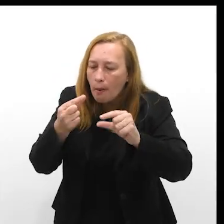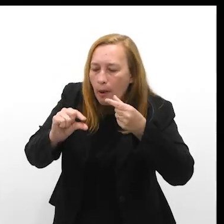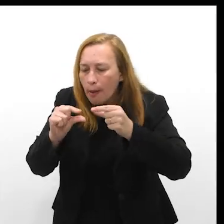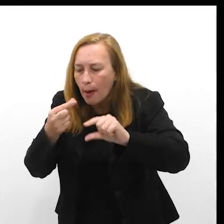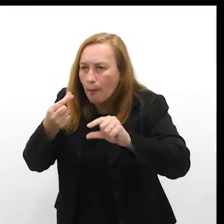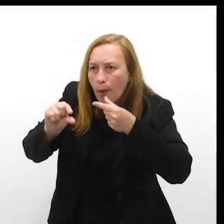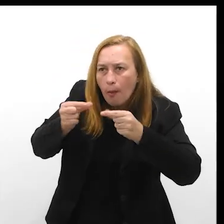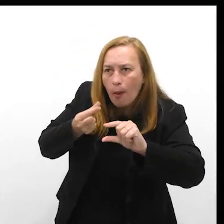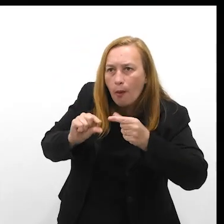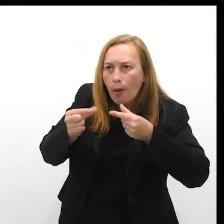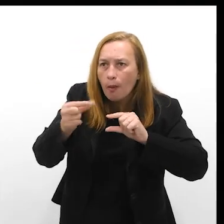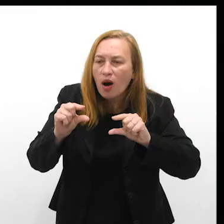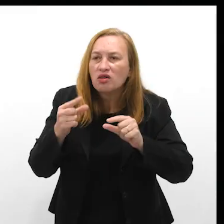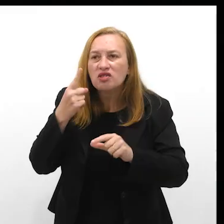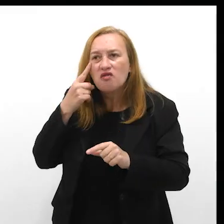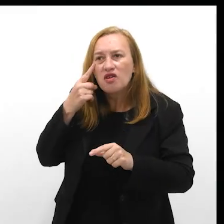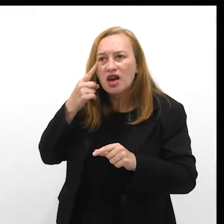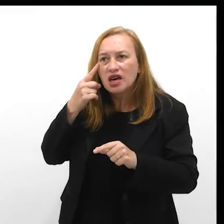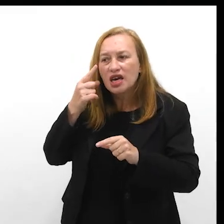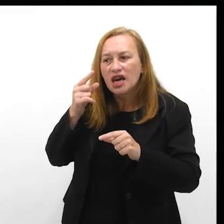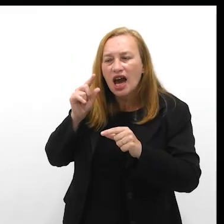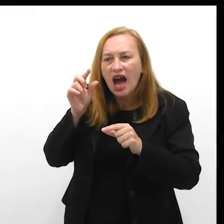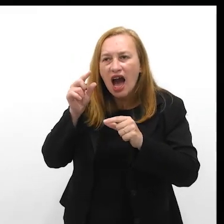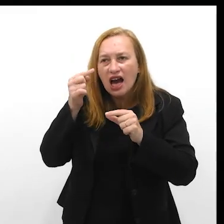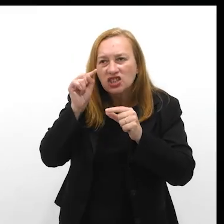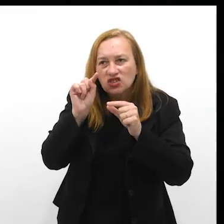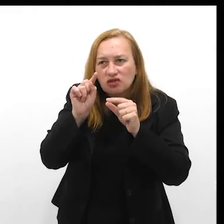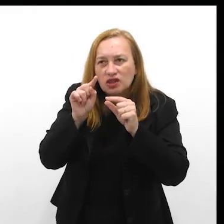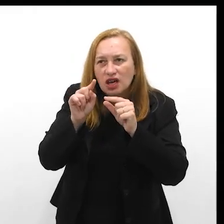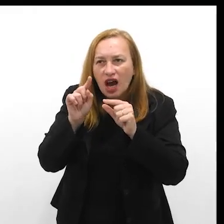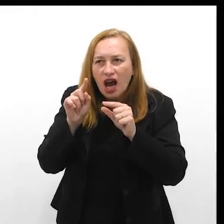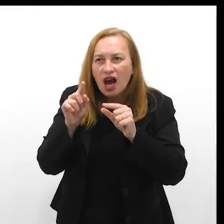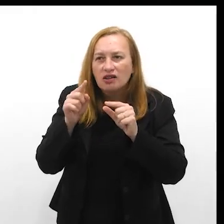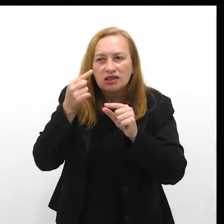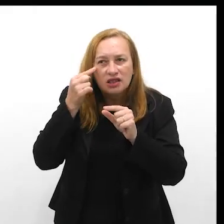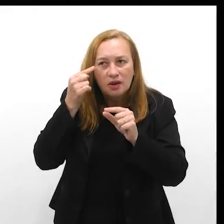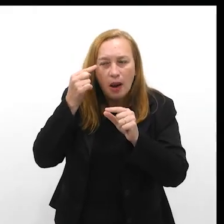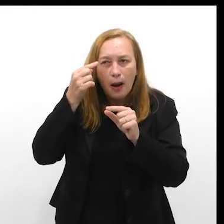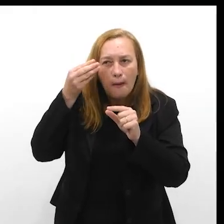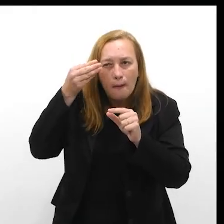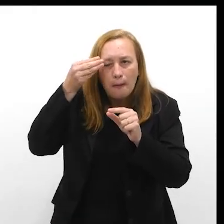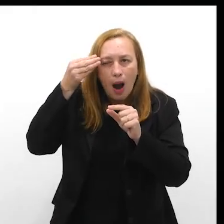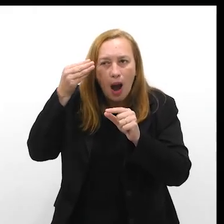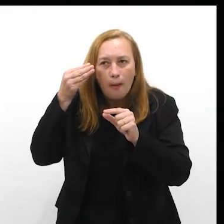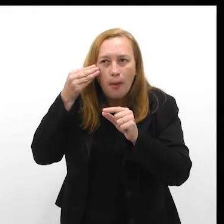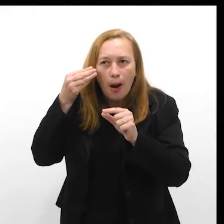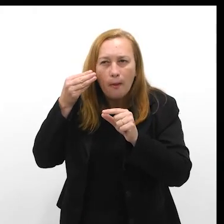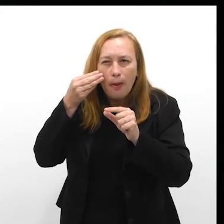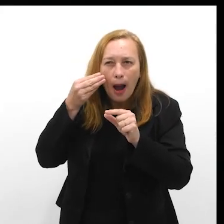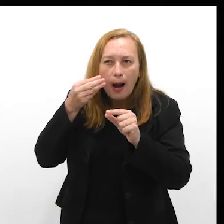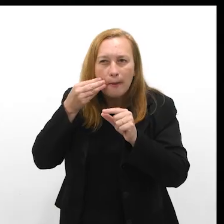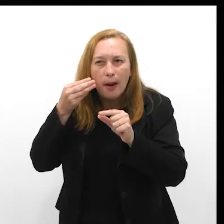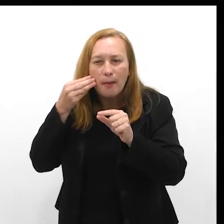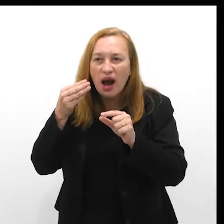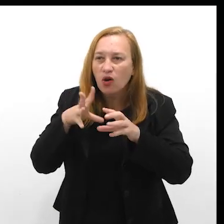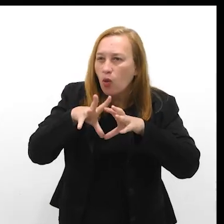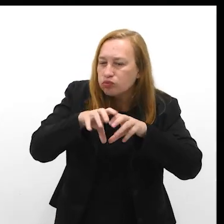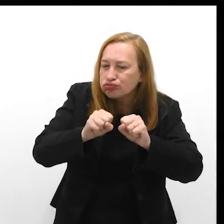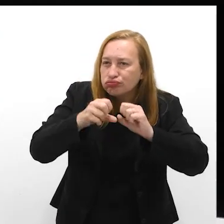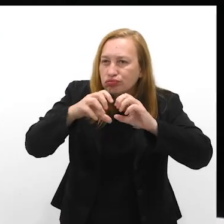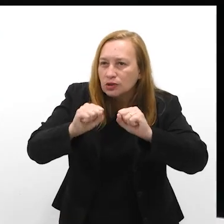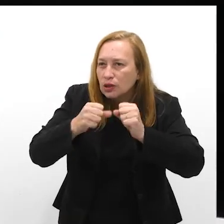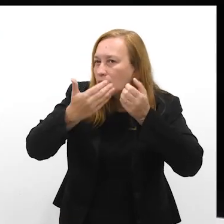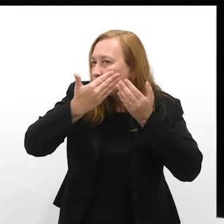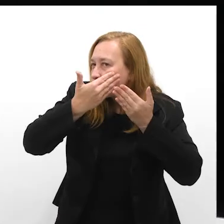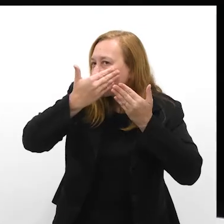você tem uma curvinha nos olhos de uma Se você escultura, tem você um bota um papel cílio. grande, pá, você já perdeu a curva. Não, aí Então, quando